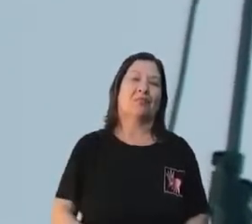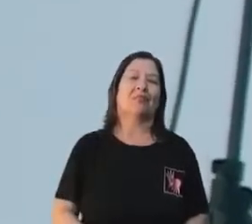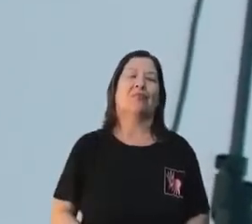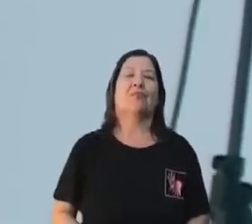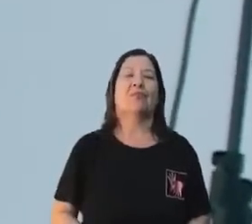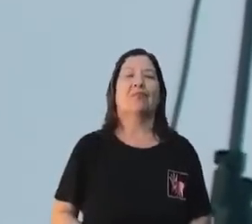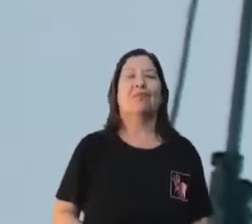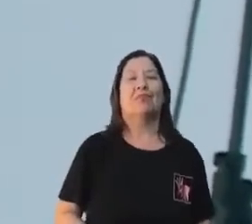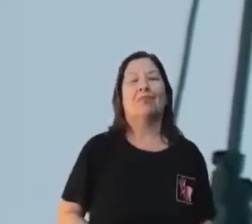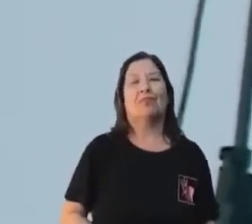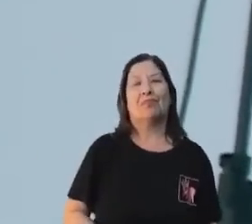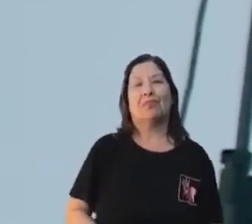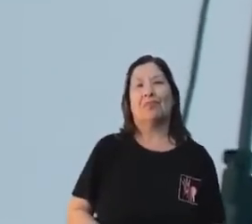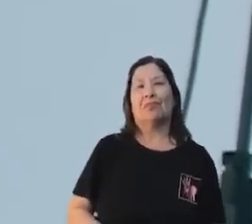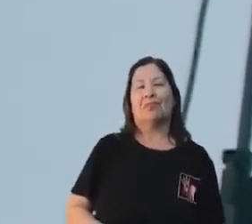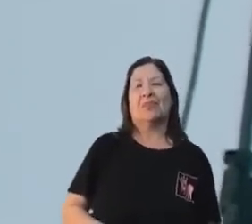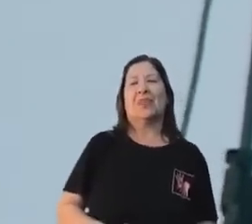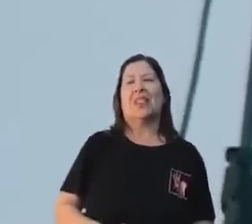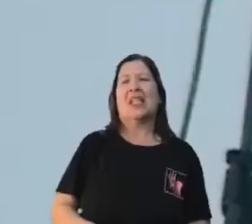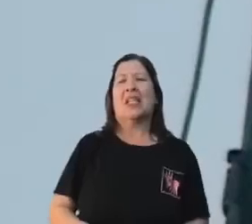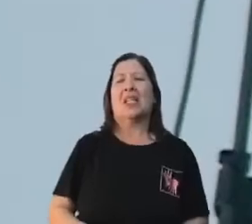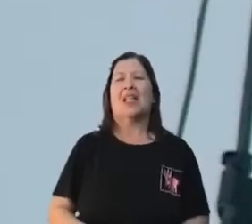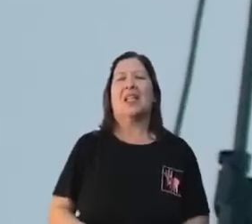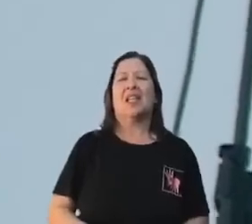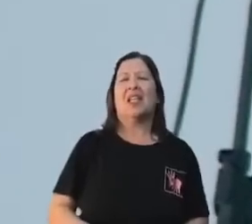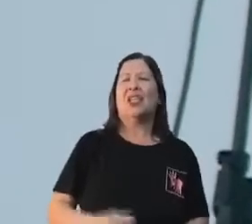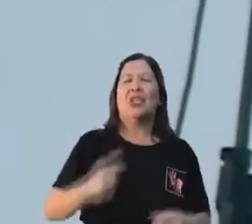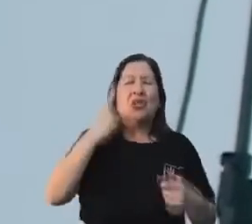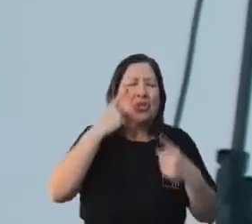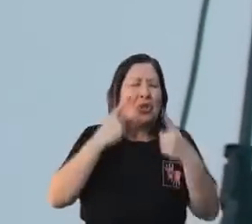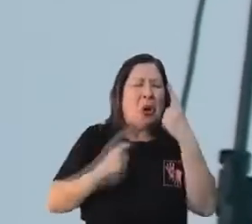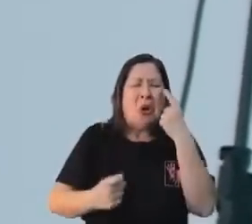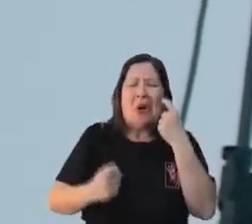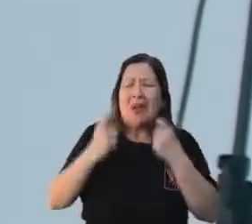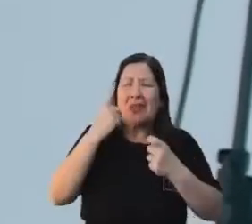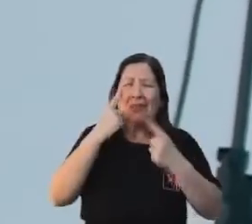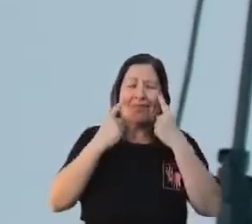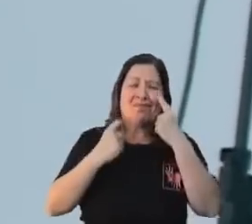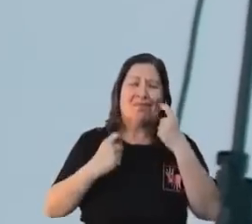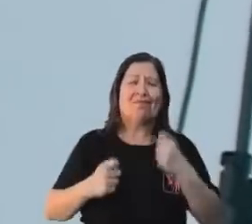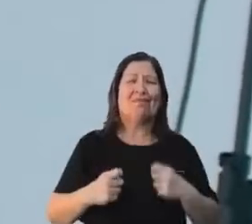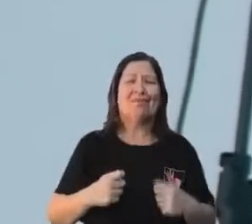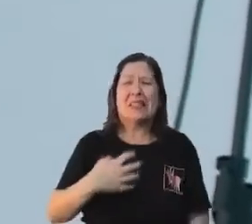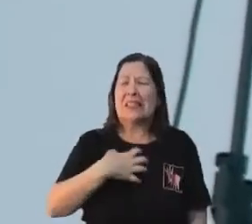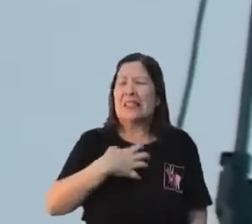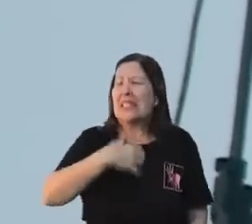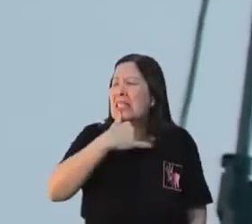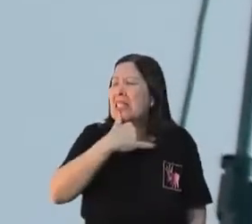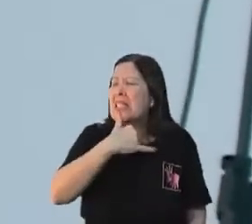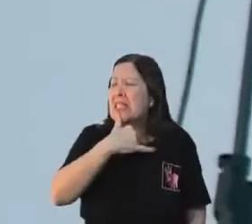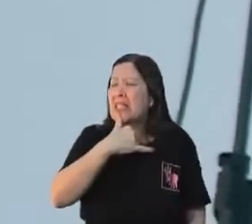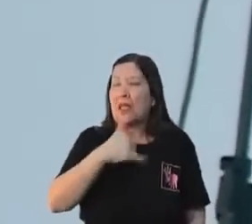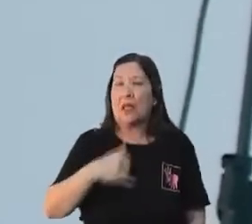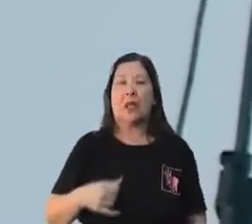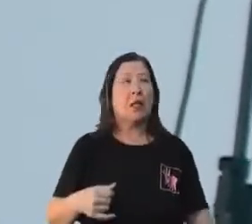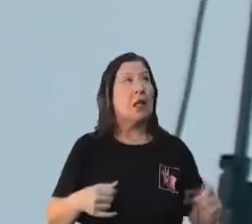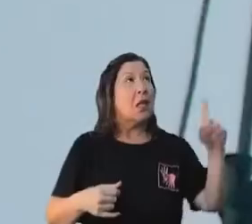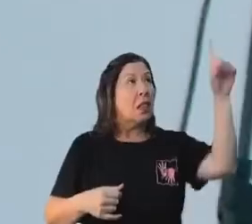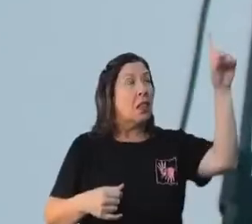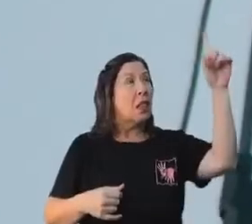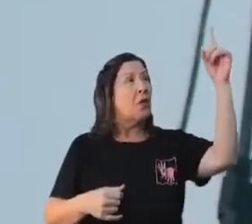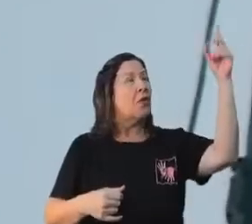Ele se volta para a parede e ora e chora, e Deus responde a oração dele